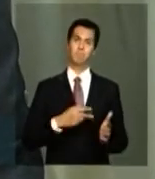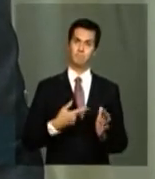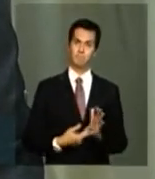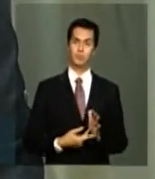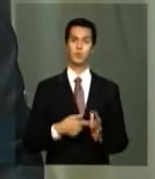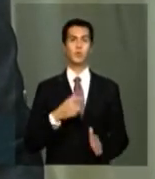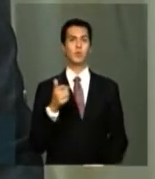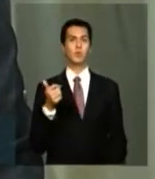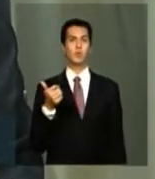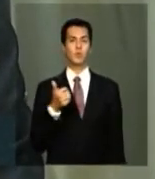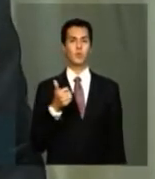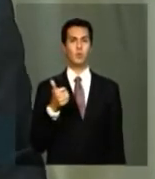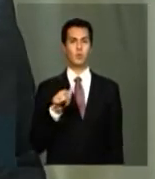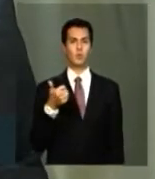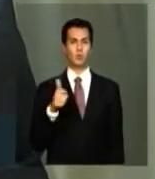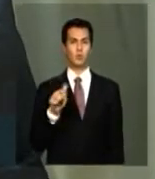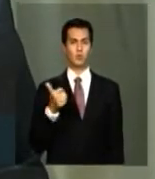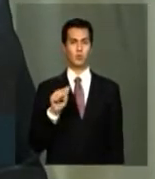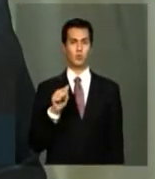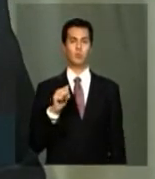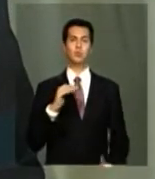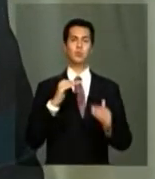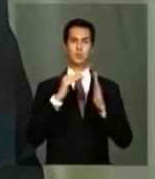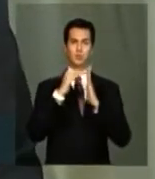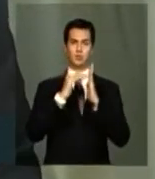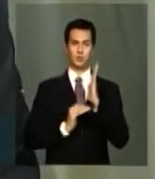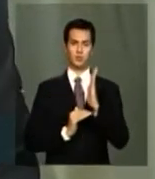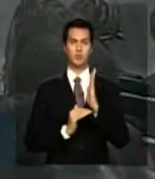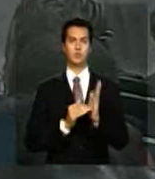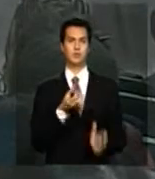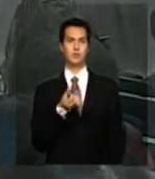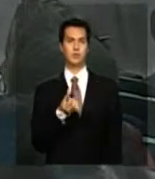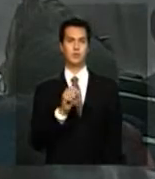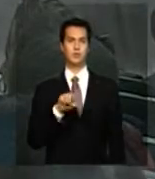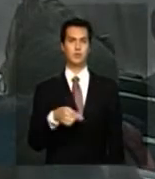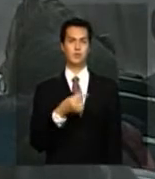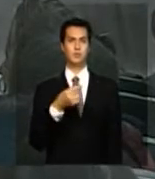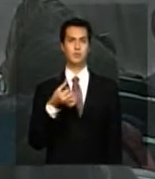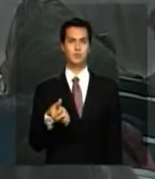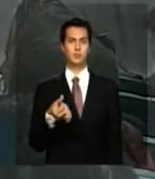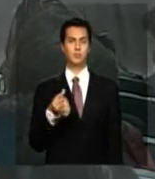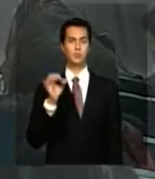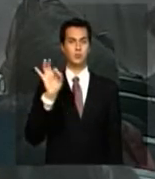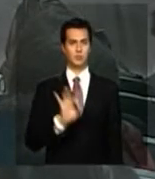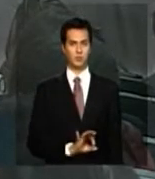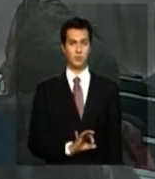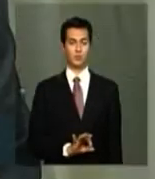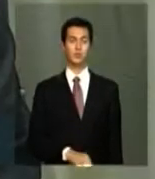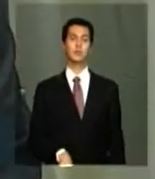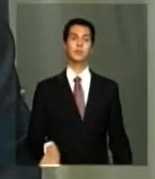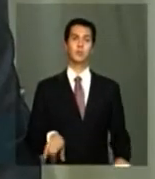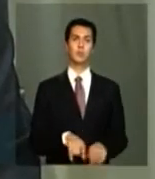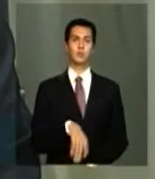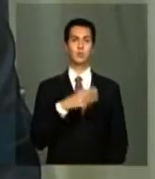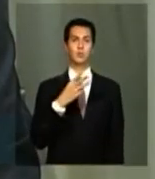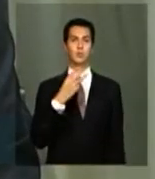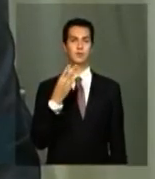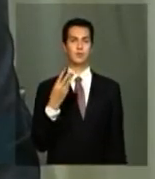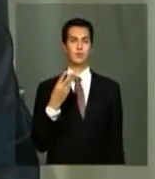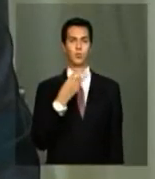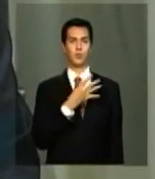de 11 para 6,5 de 11 para 6,5 e de 43